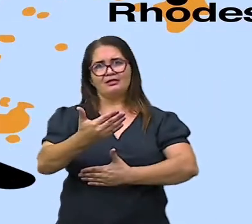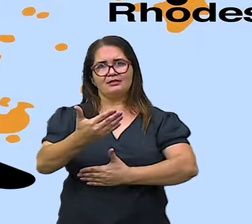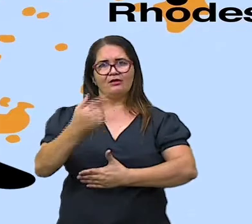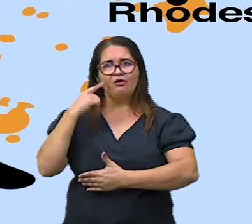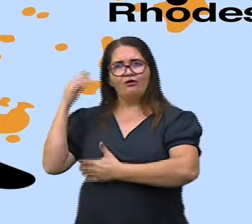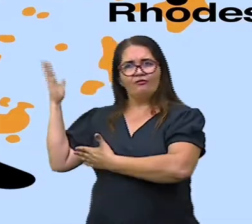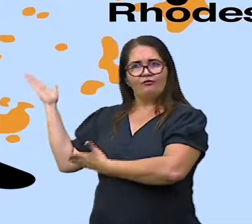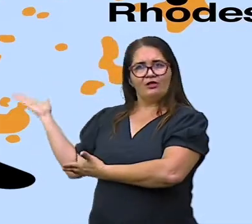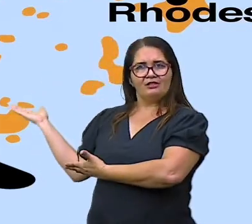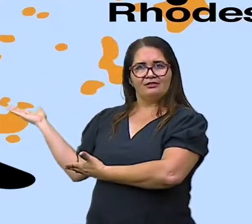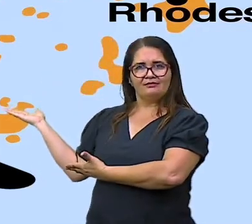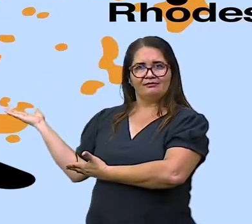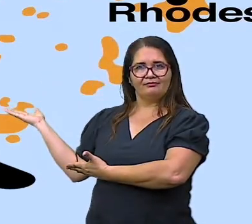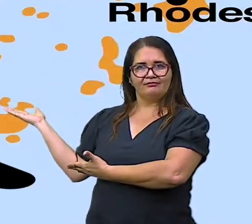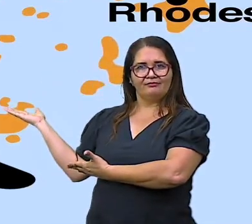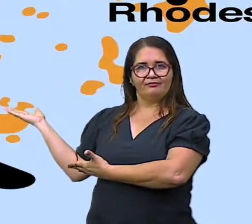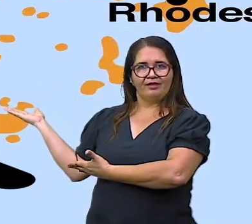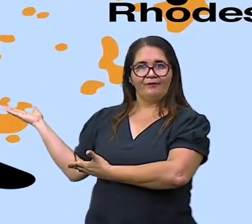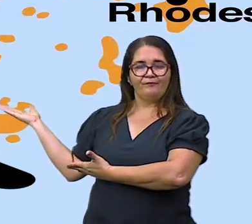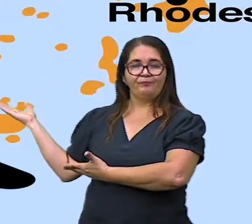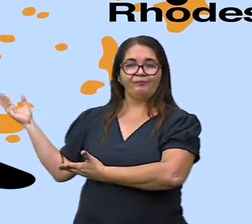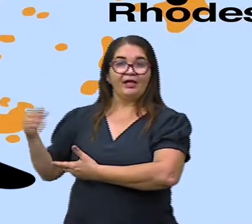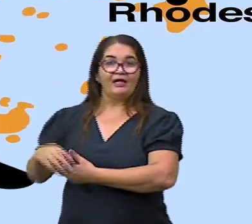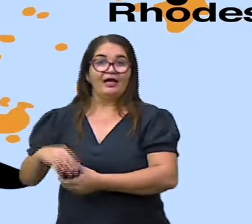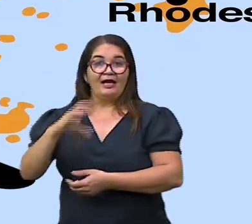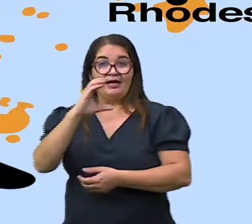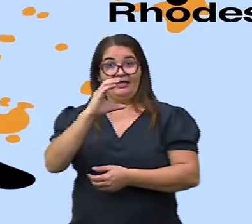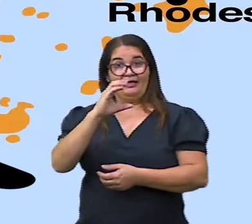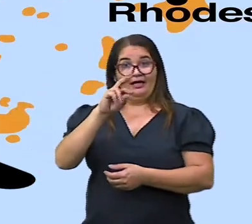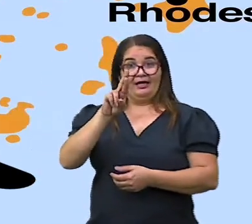todinha aqui. A ilha de